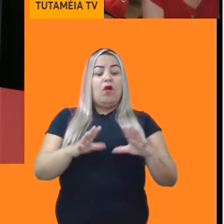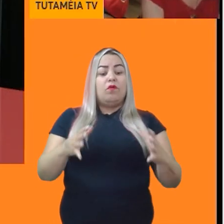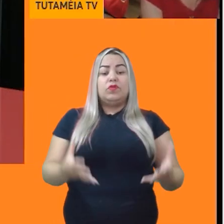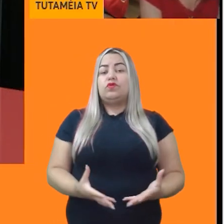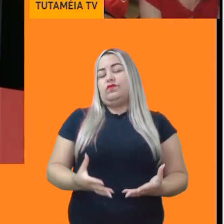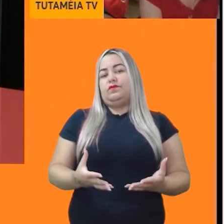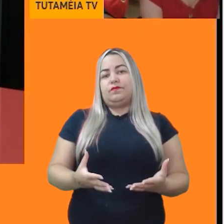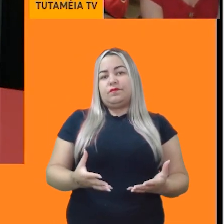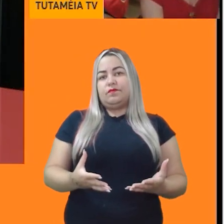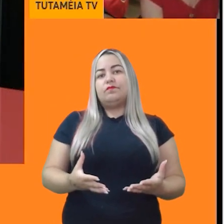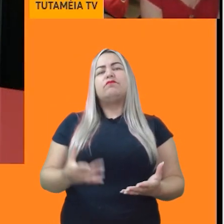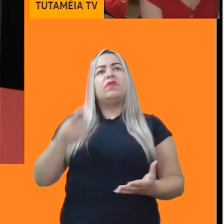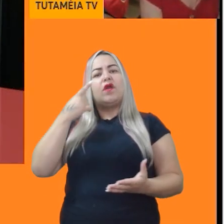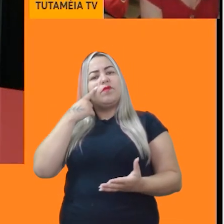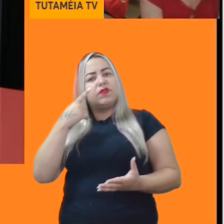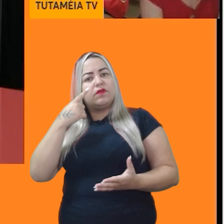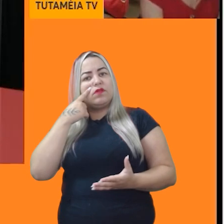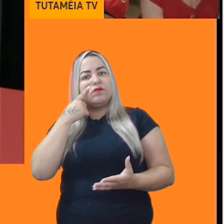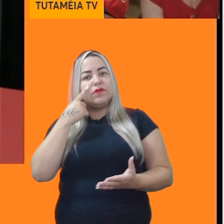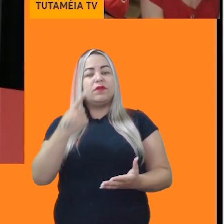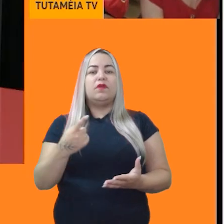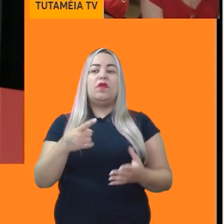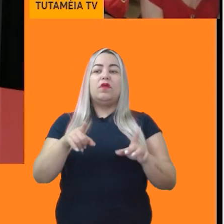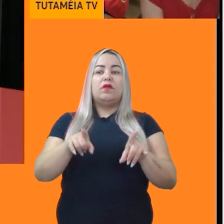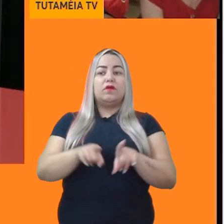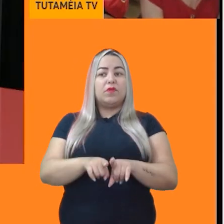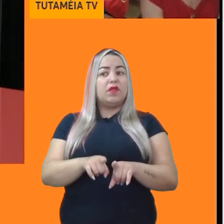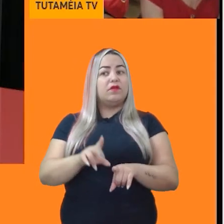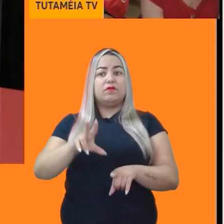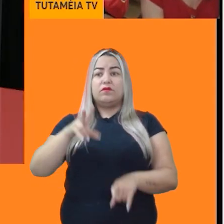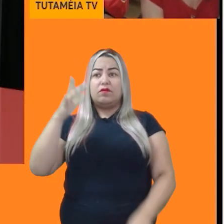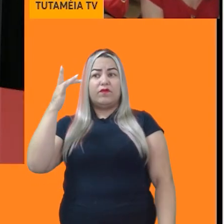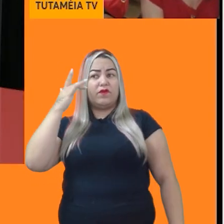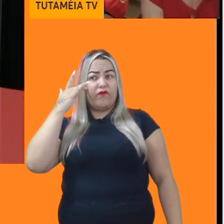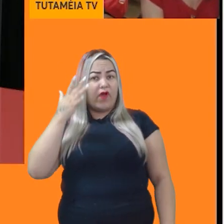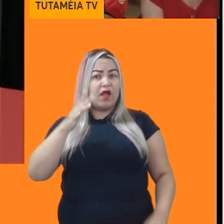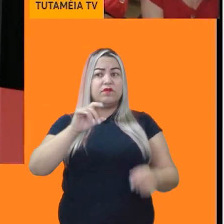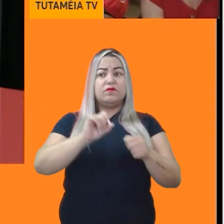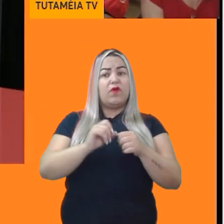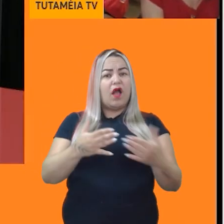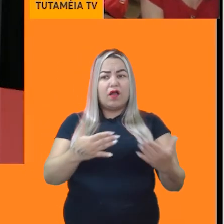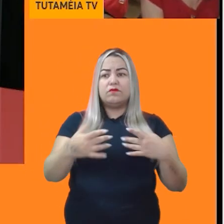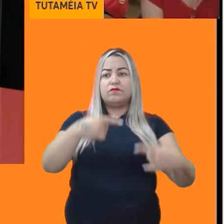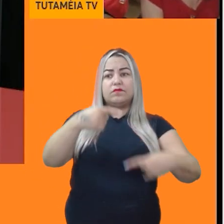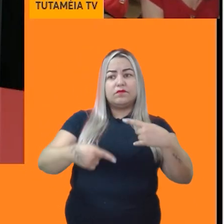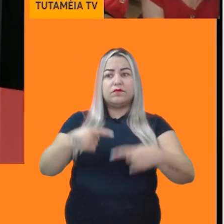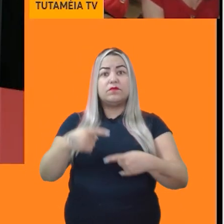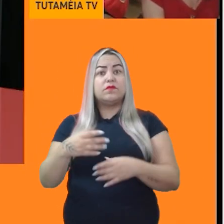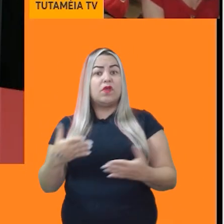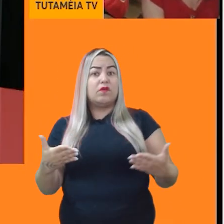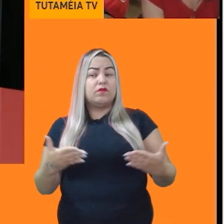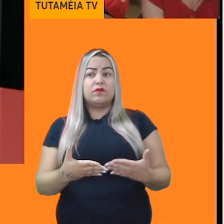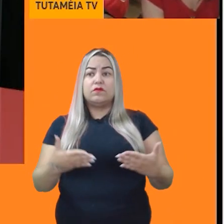enfim, no mundo inteiro. Então, a gente tem que ficar muito esperto em relação a isso. E não vai ser fácil, né, fazer esse